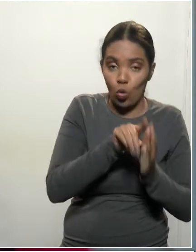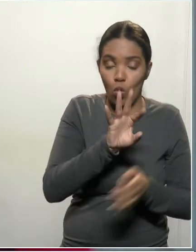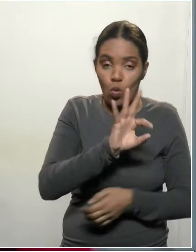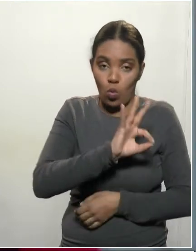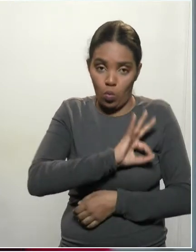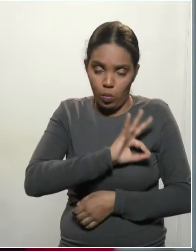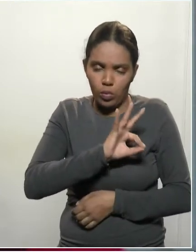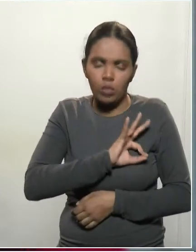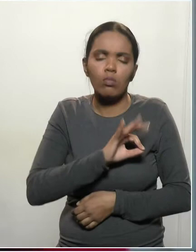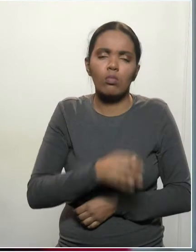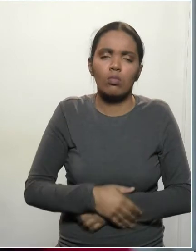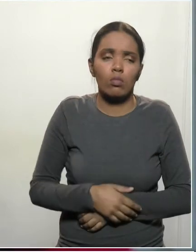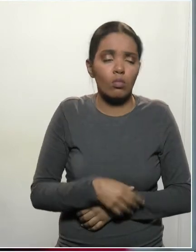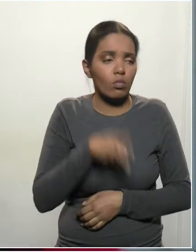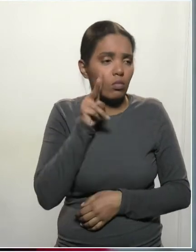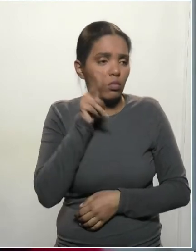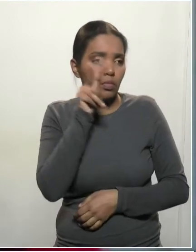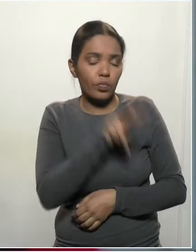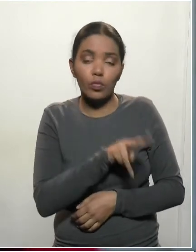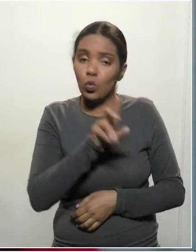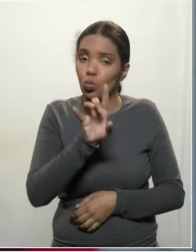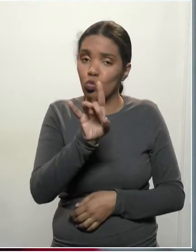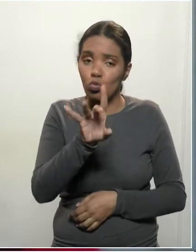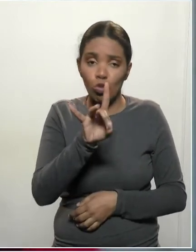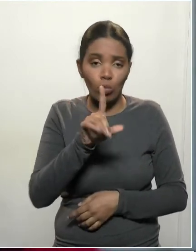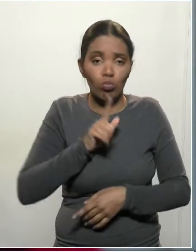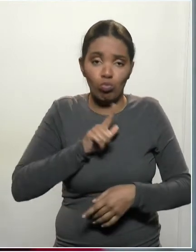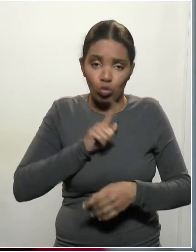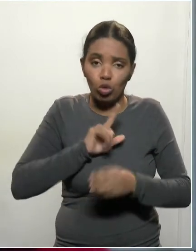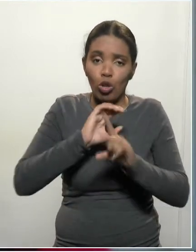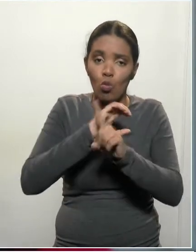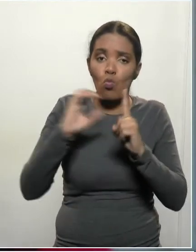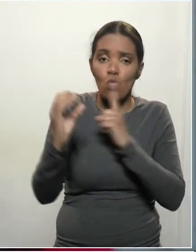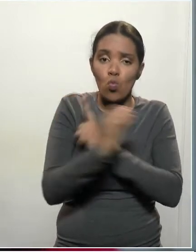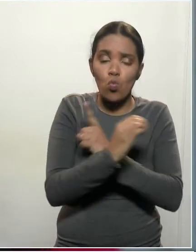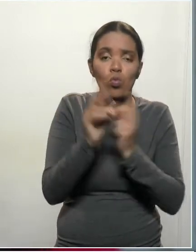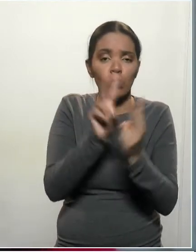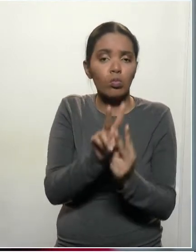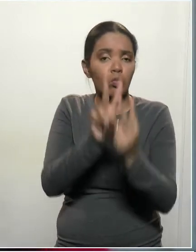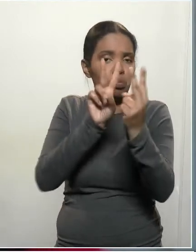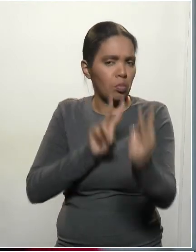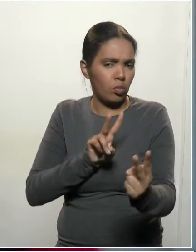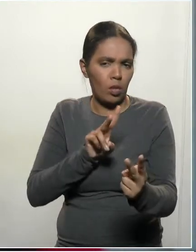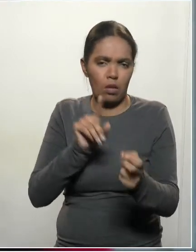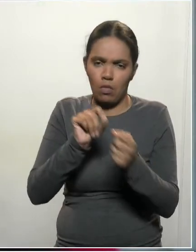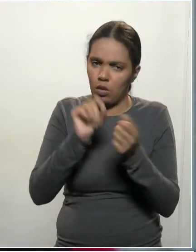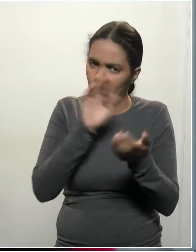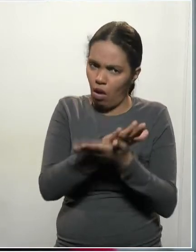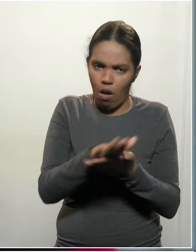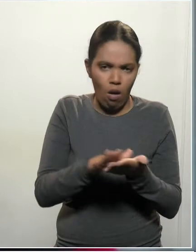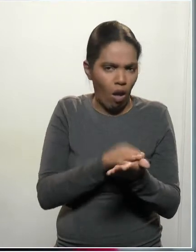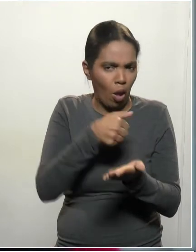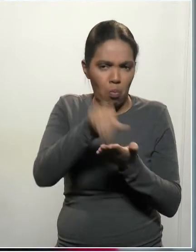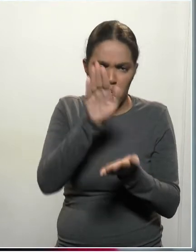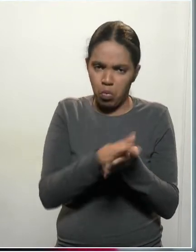live, simplesmente uma live sendo realizada, e não autuaram e foram embora. É muito